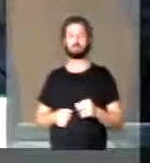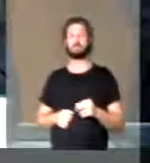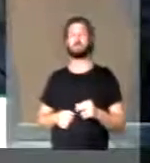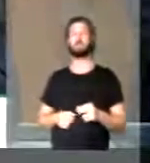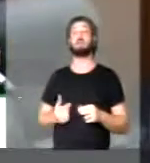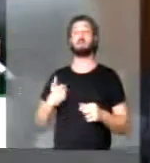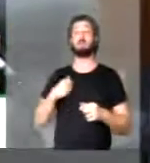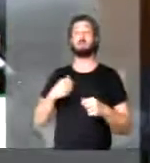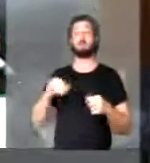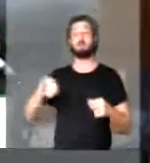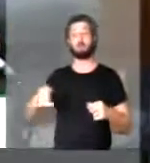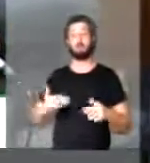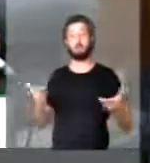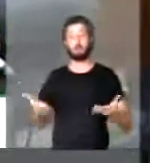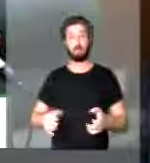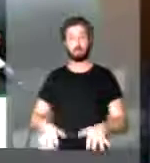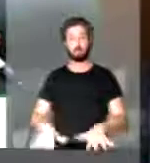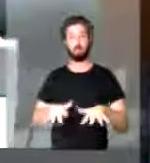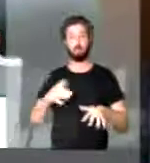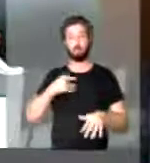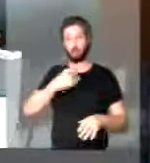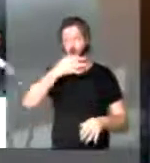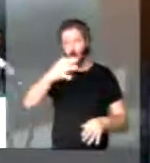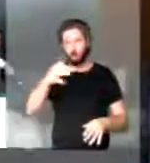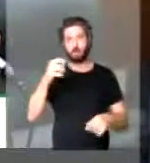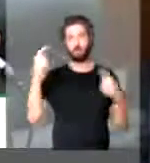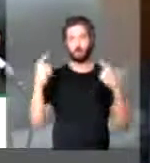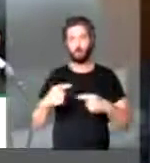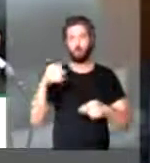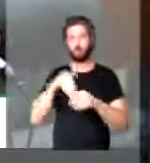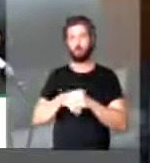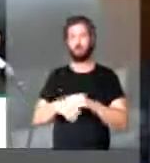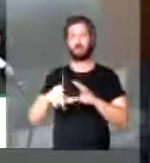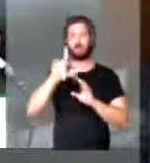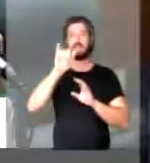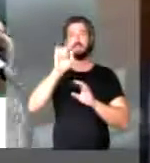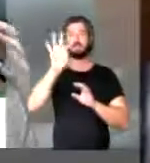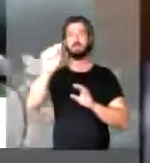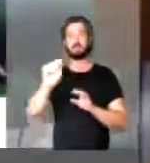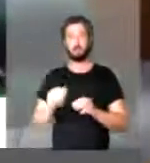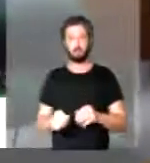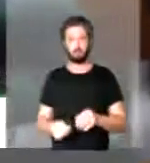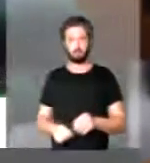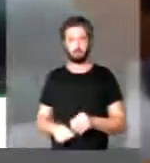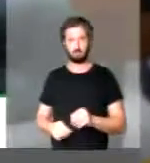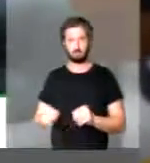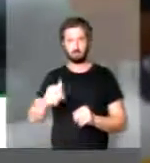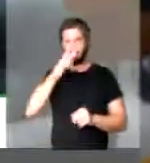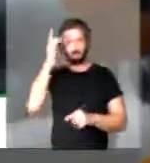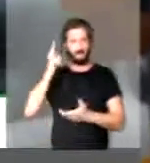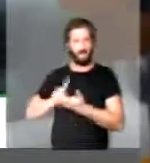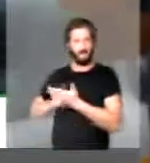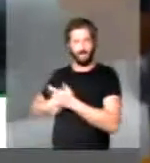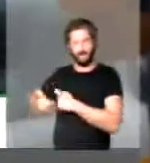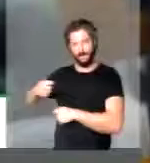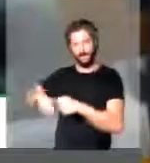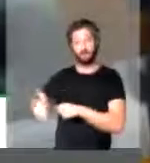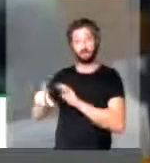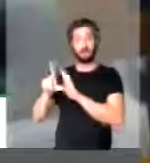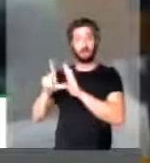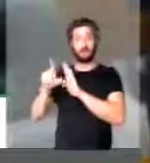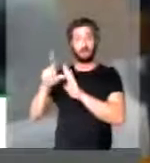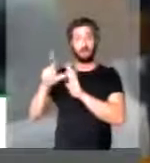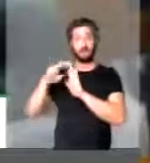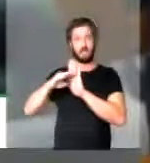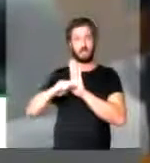aqui esse momento do nosso plenário para me posicionar contra o voto em lista. Estes que confabulam pelo voto em